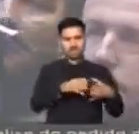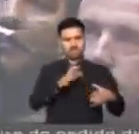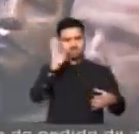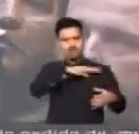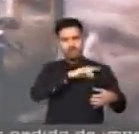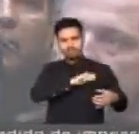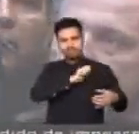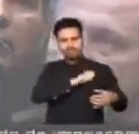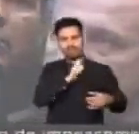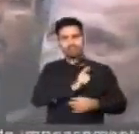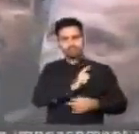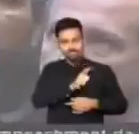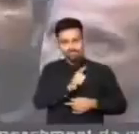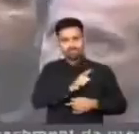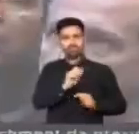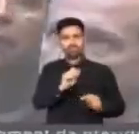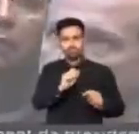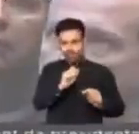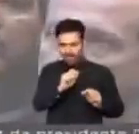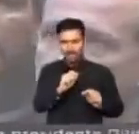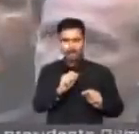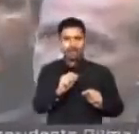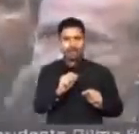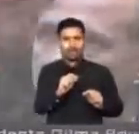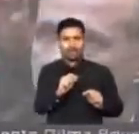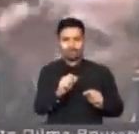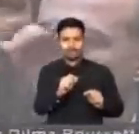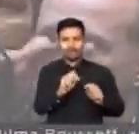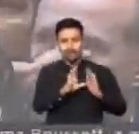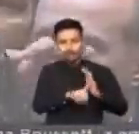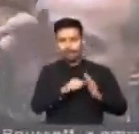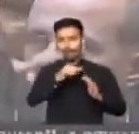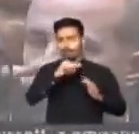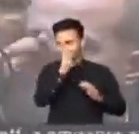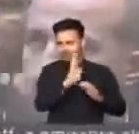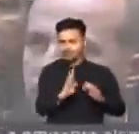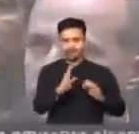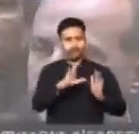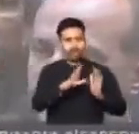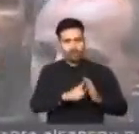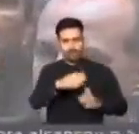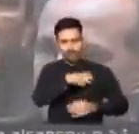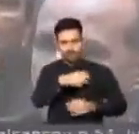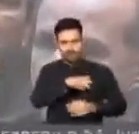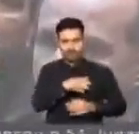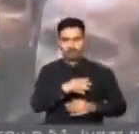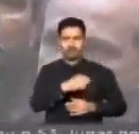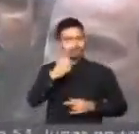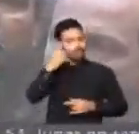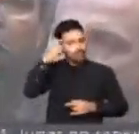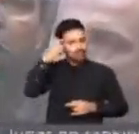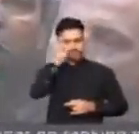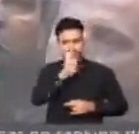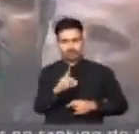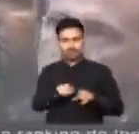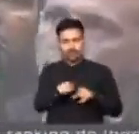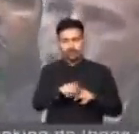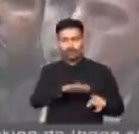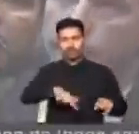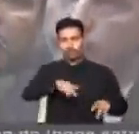criminosa que sequestrou a Bahia e o Brasil. Pelo Brasil e pelos brasileiros. Pela Bahia e